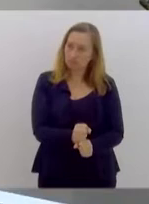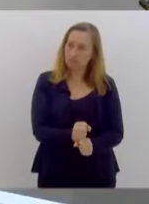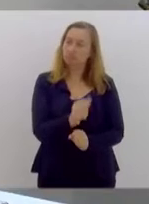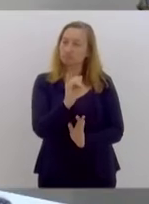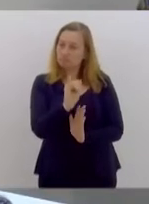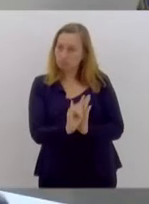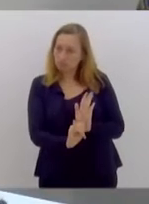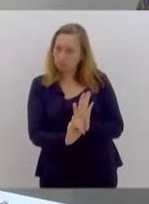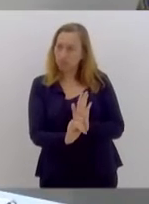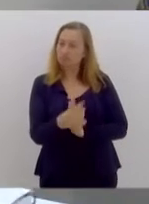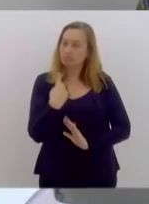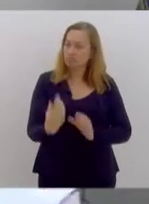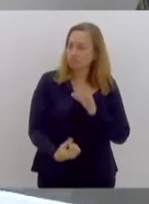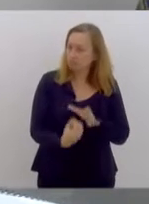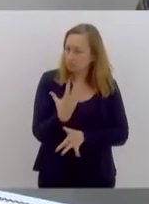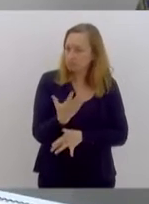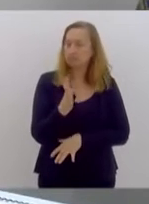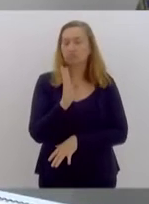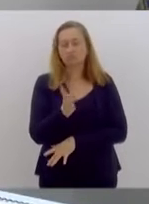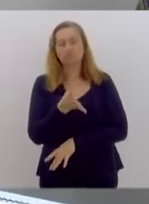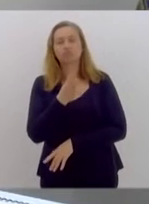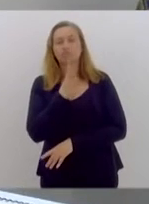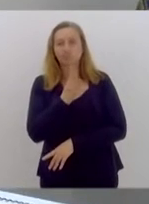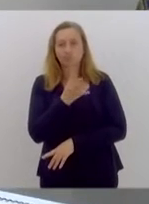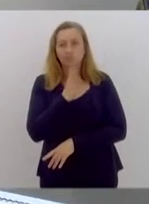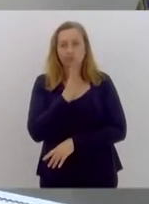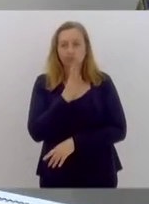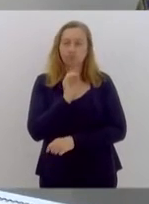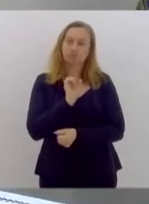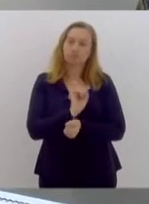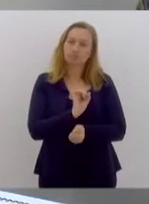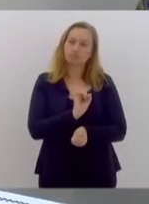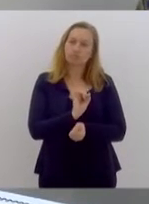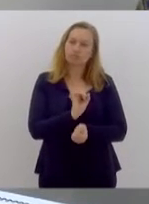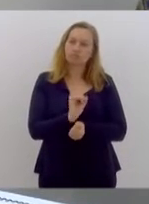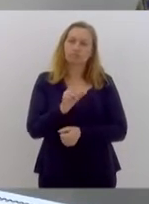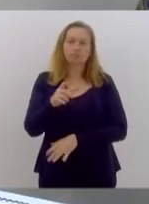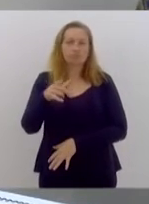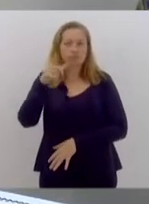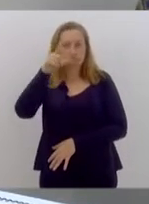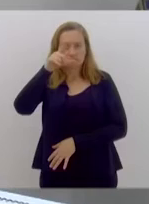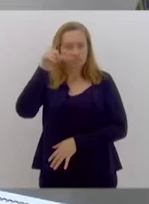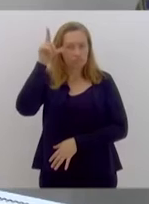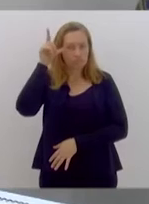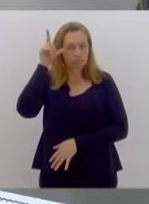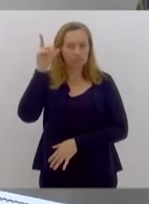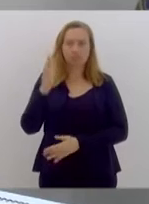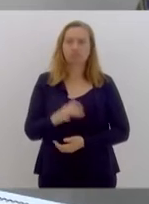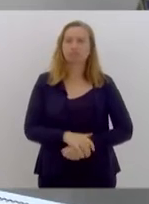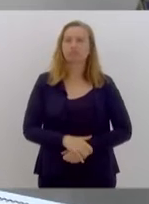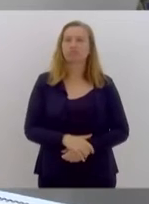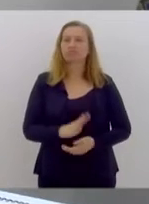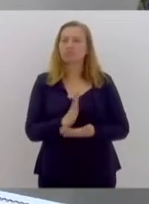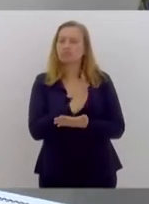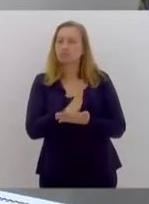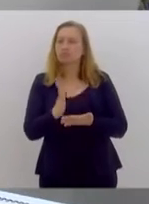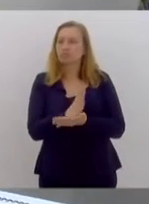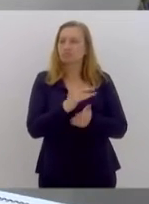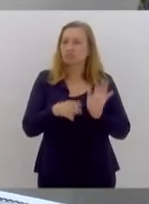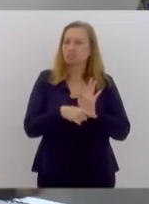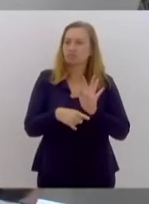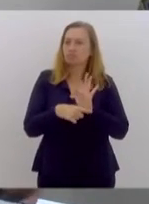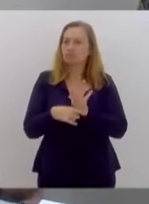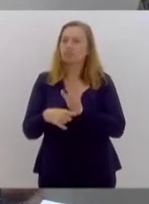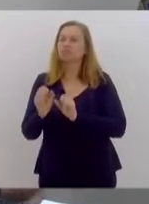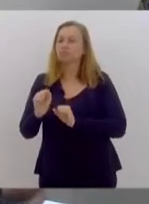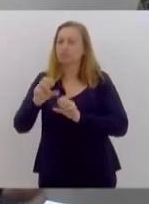o relatório que nós produzimos que nós já conhecemos e aguardamos ainda Lucinha na sessão de hoje eventuais contribuições derradeiras que